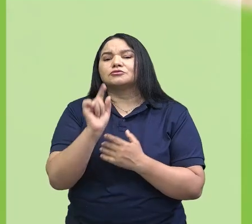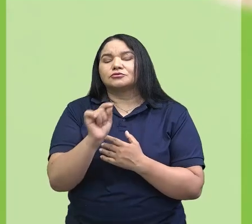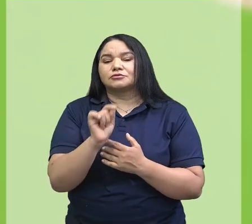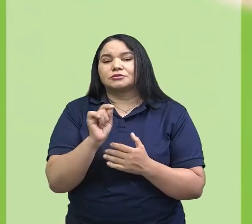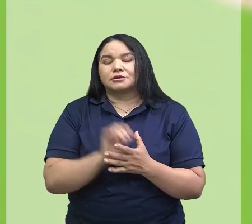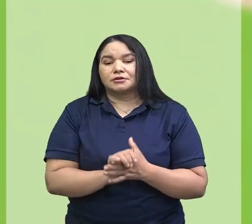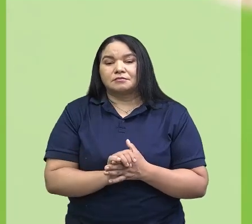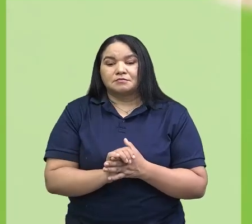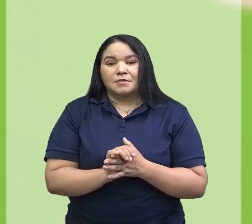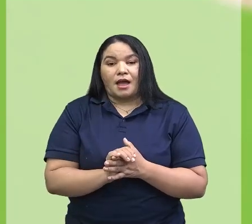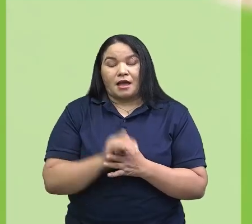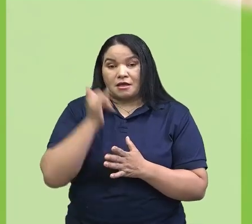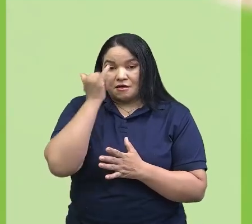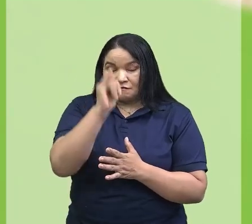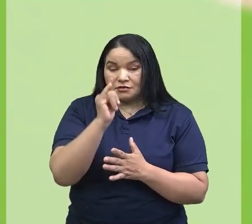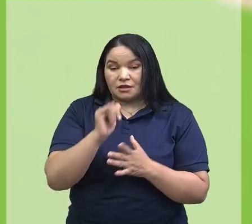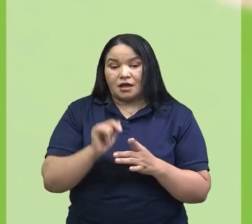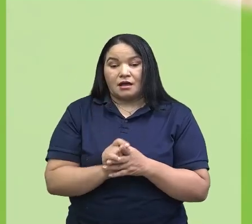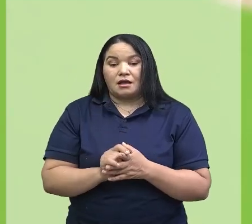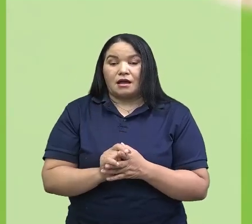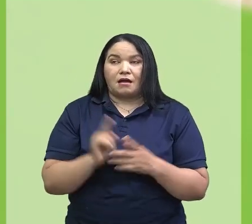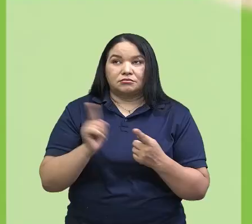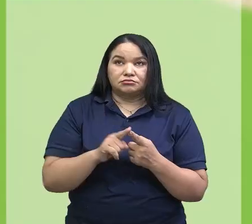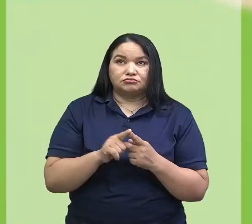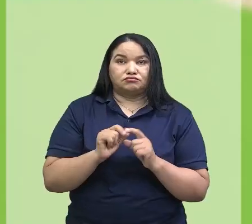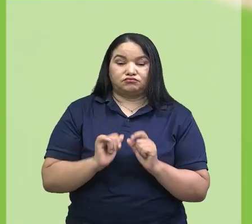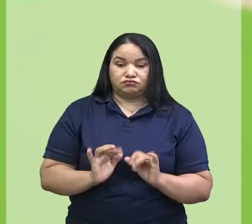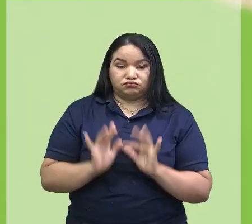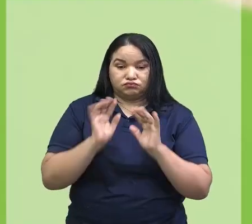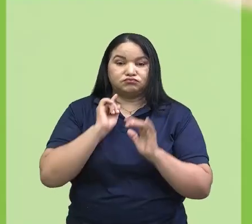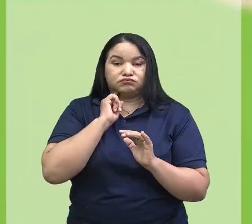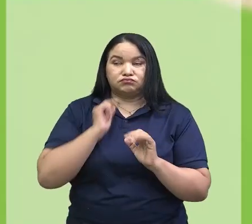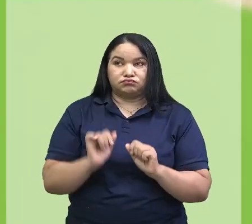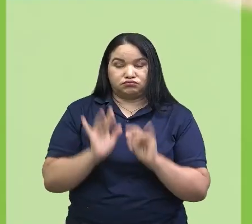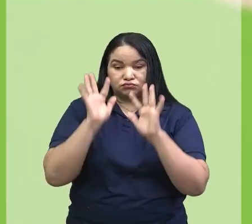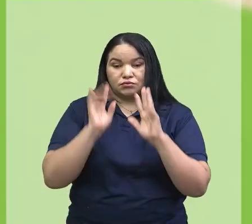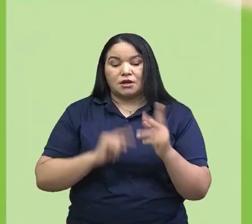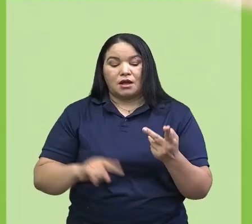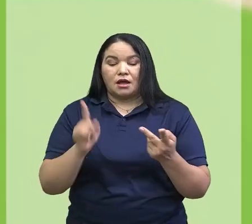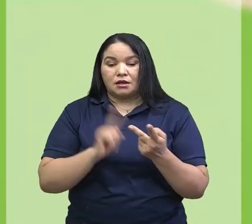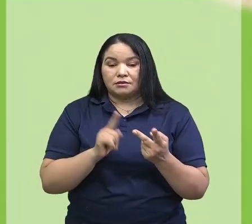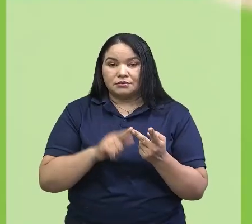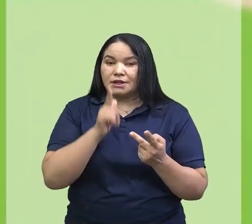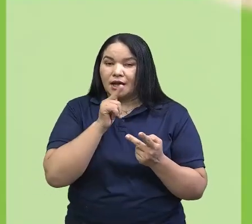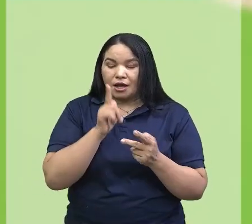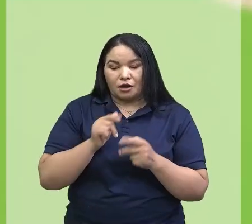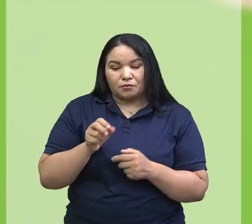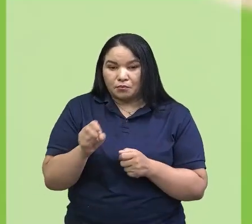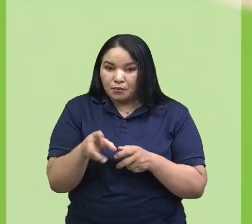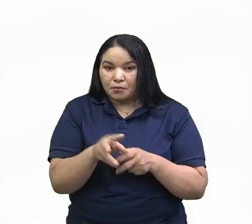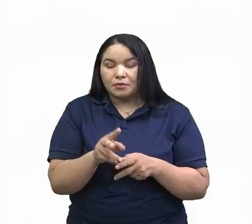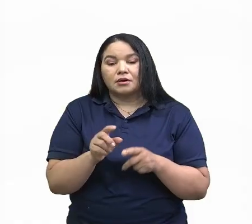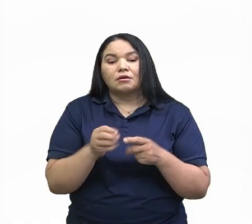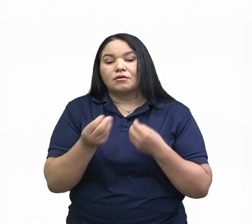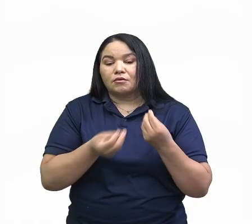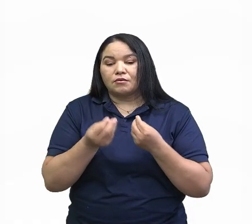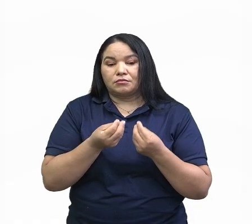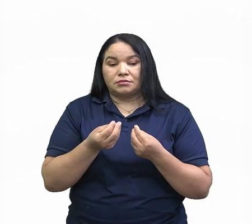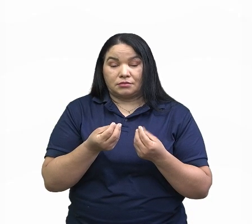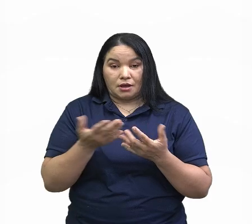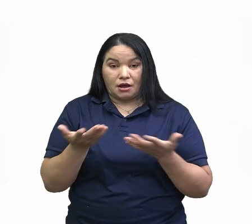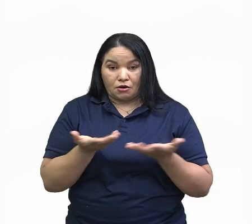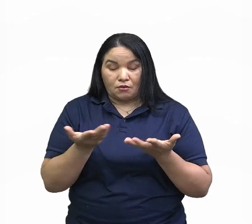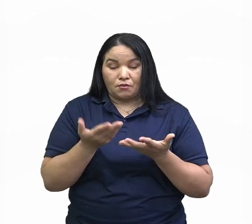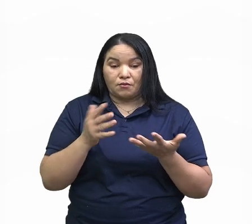né, a poluição do ar, a poluição da água também, né? A gente vai observar agora soluções